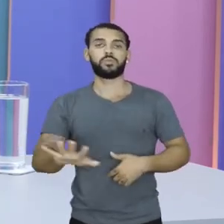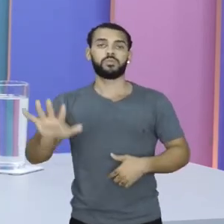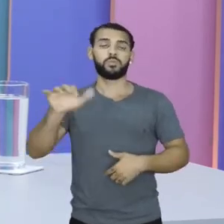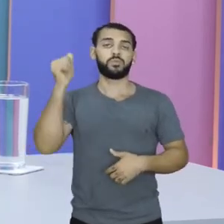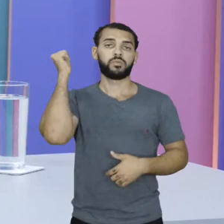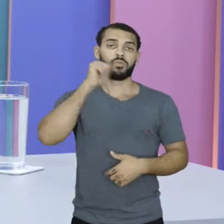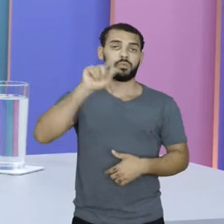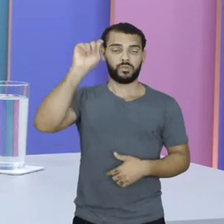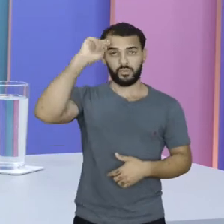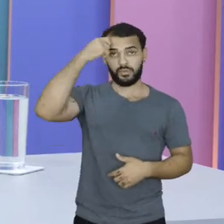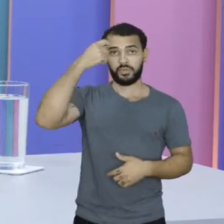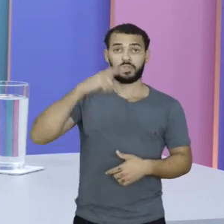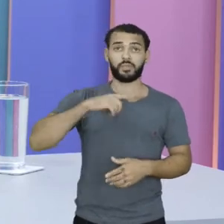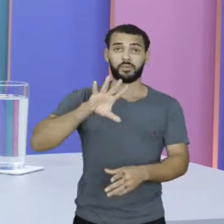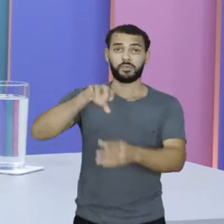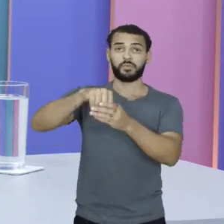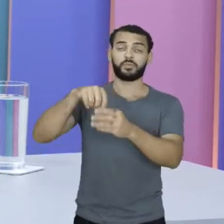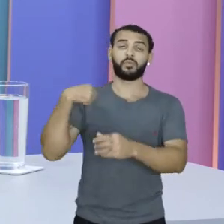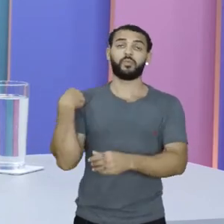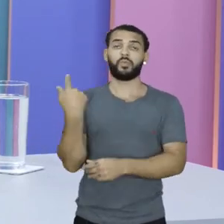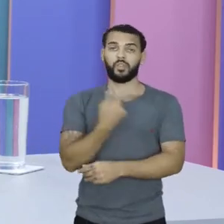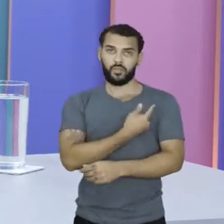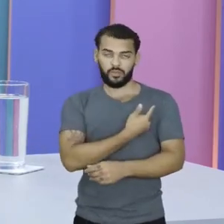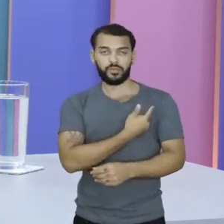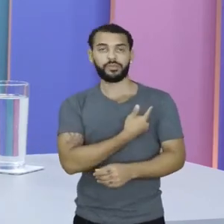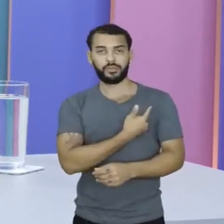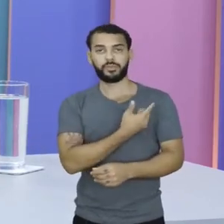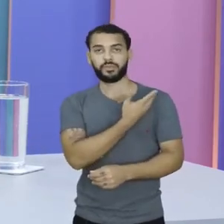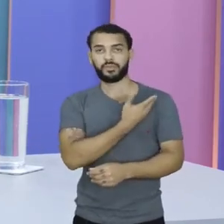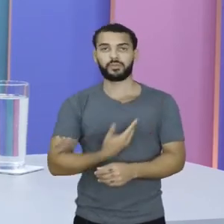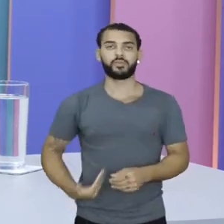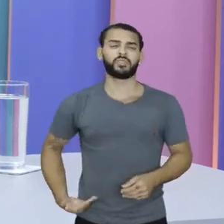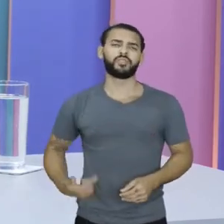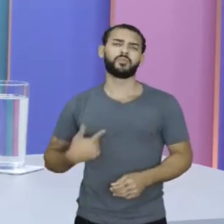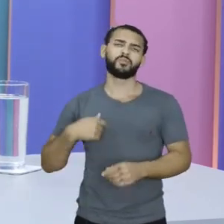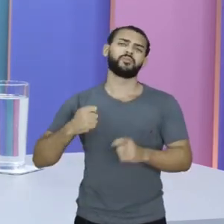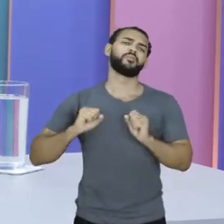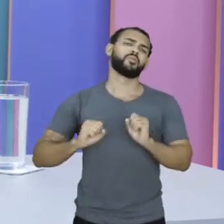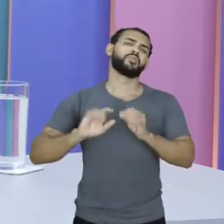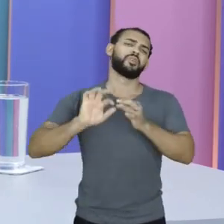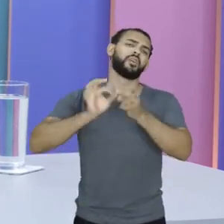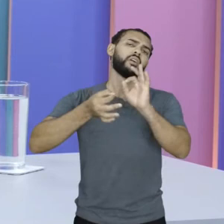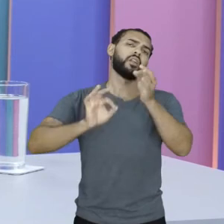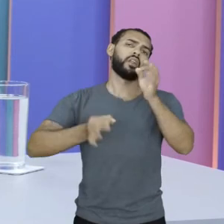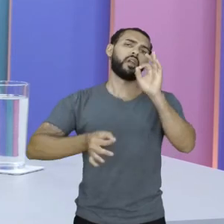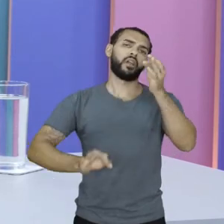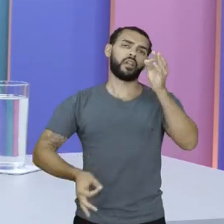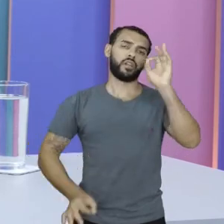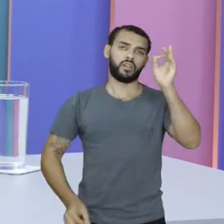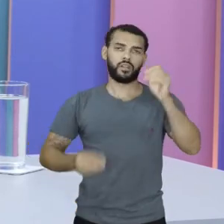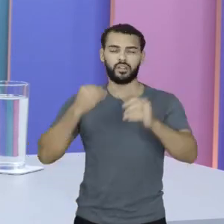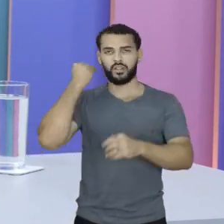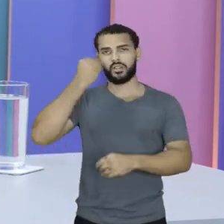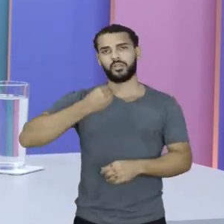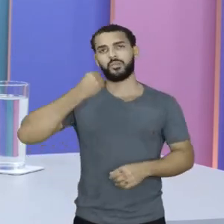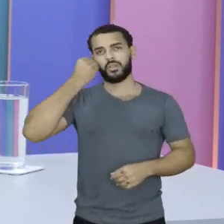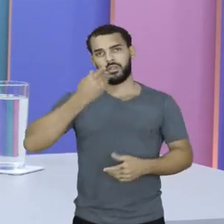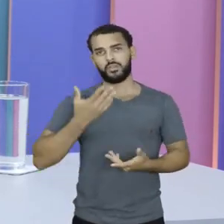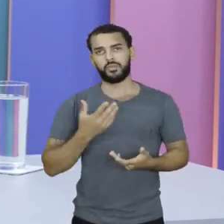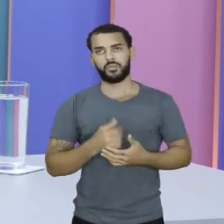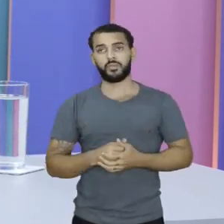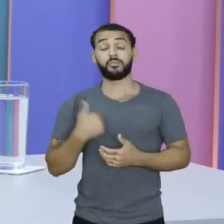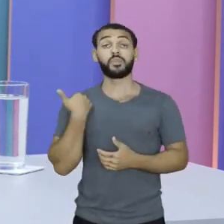consolida nos nossos governos, né? Então, poderia ficar muito tempo falando e relatando da experiência de como, né?